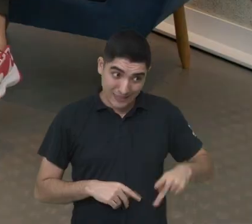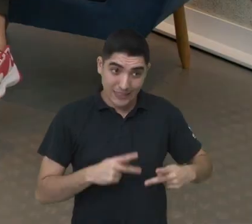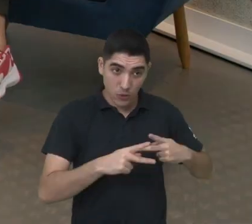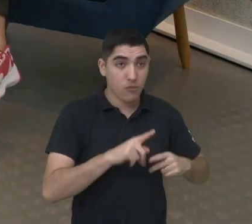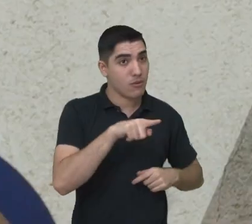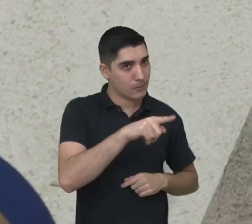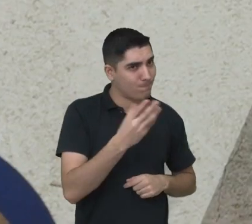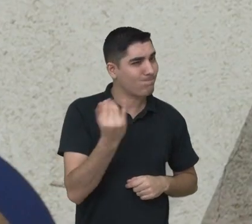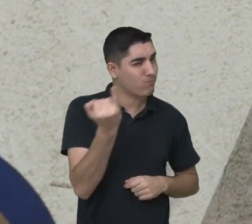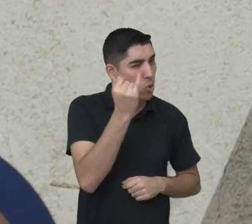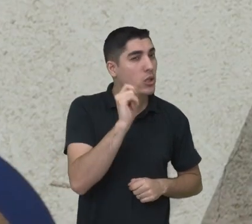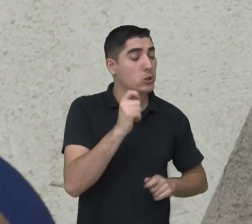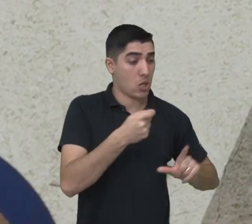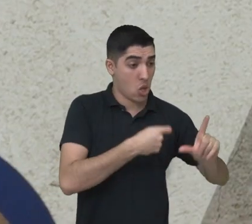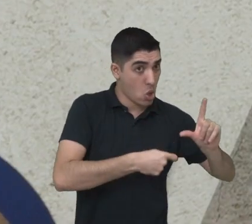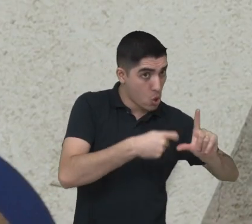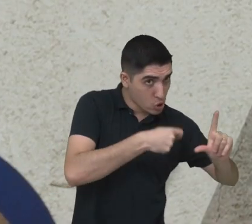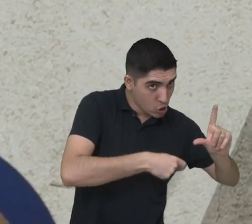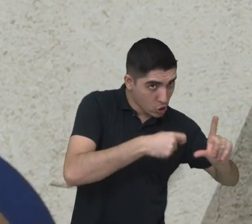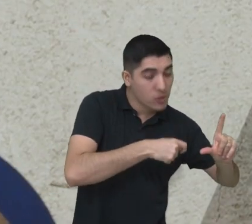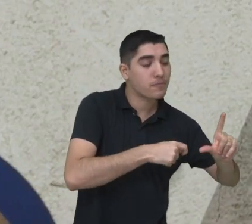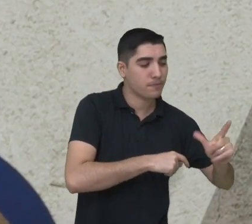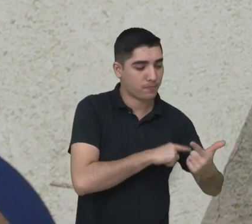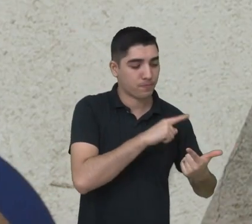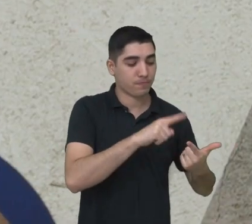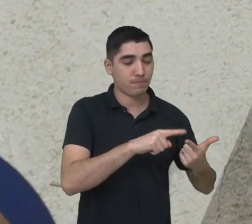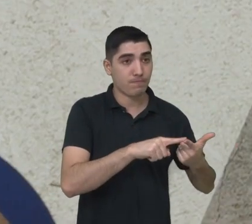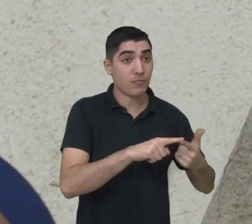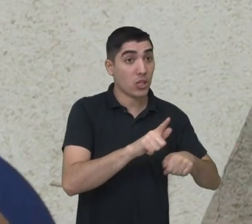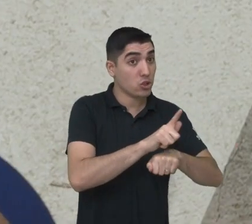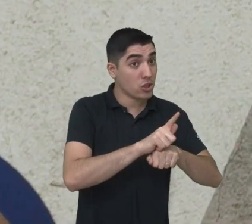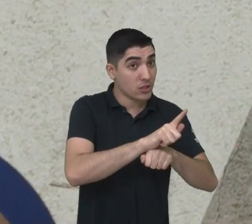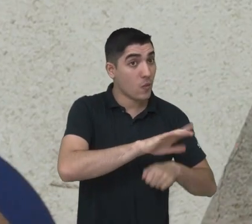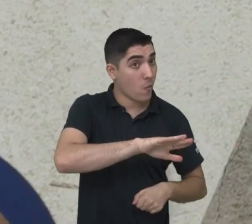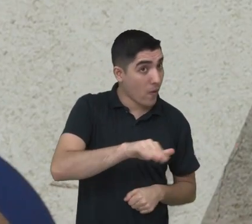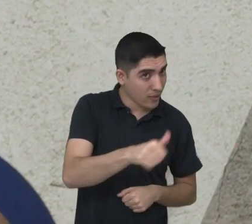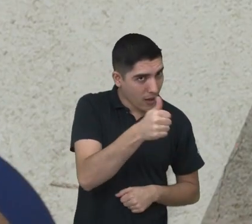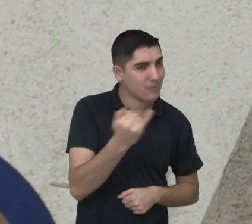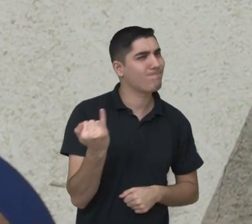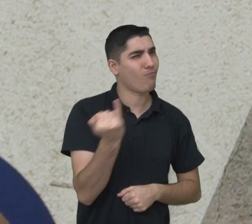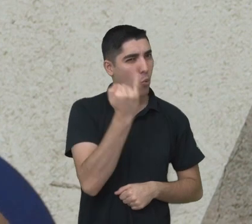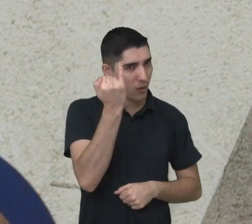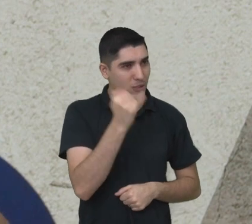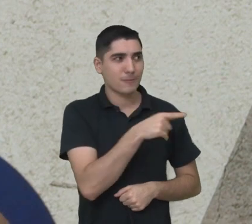importante. A gestão da qualidade também é muito interessante para o engenheiro de produção.